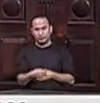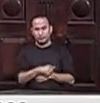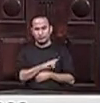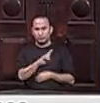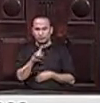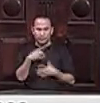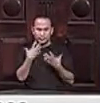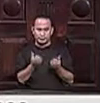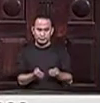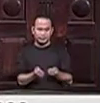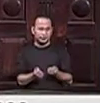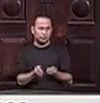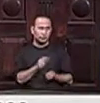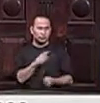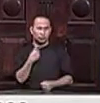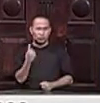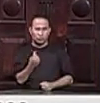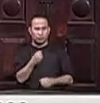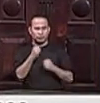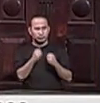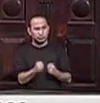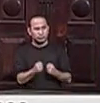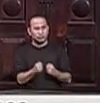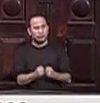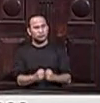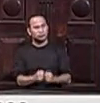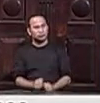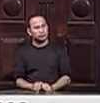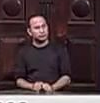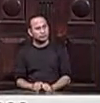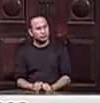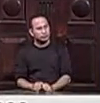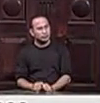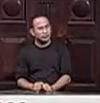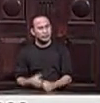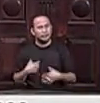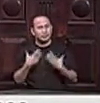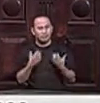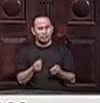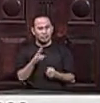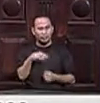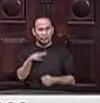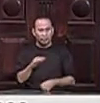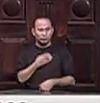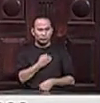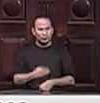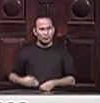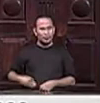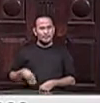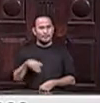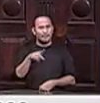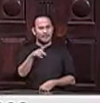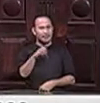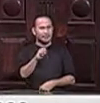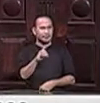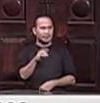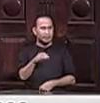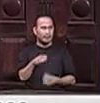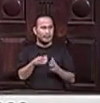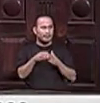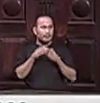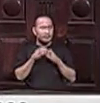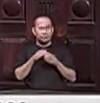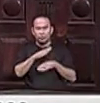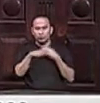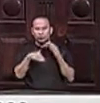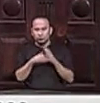é razoável que nós possamos garantir e manter esse veto do governador. O PSDB pede e conclama para